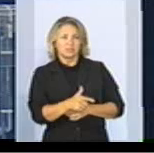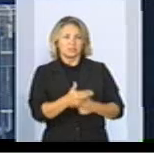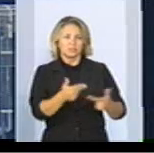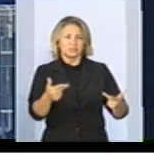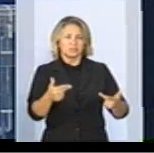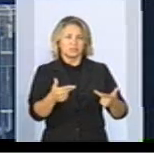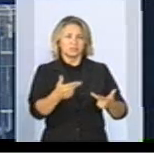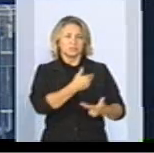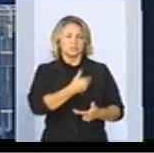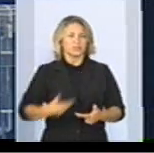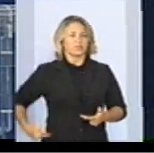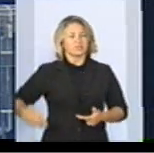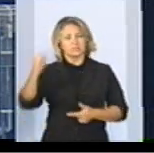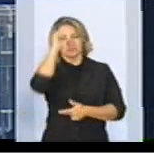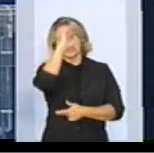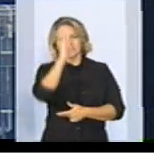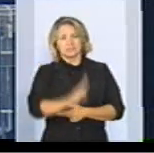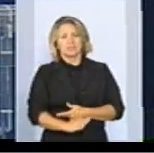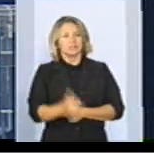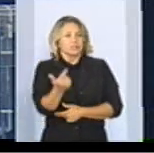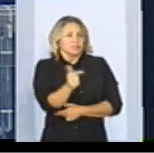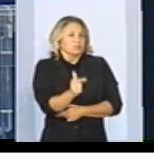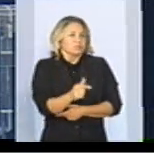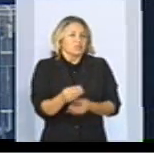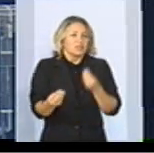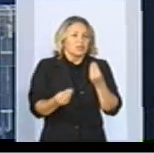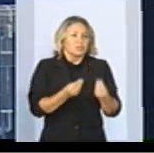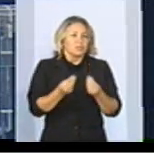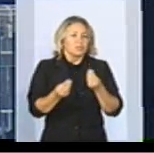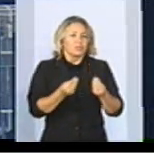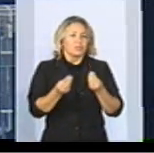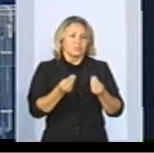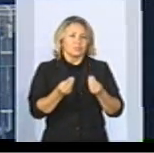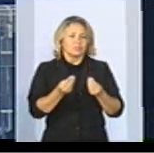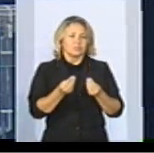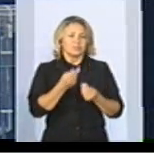brasileiro, não há como